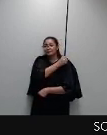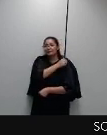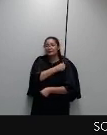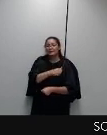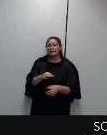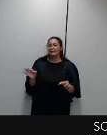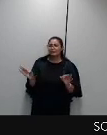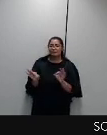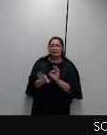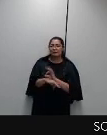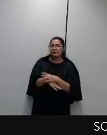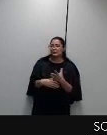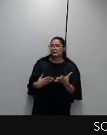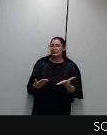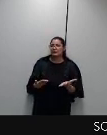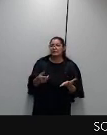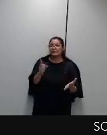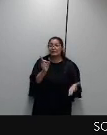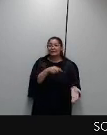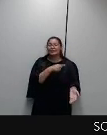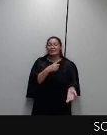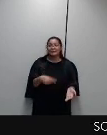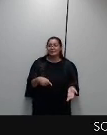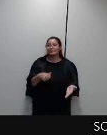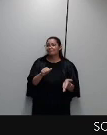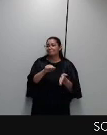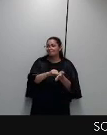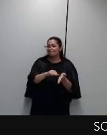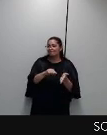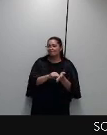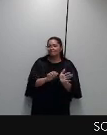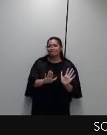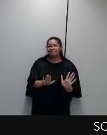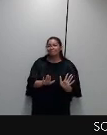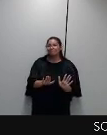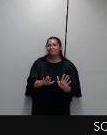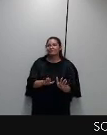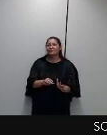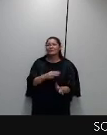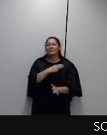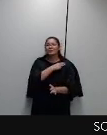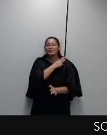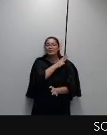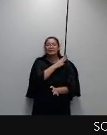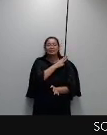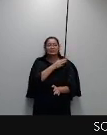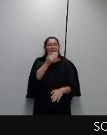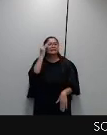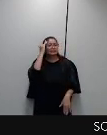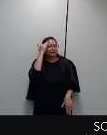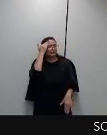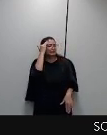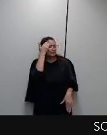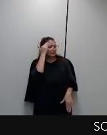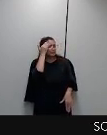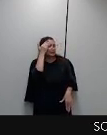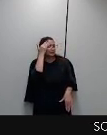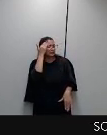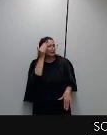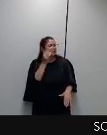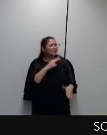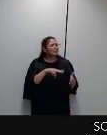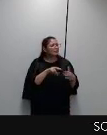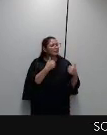essa essa autorização Napoleão está entender e haveria que